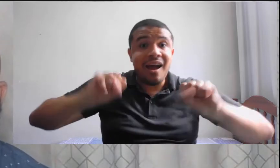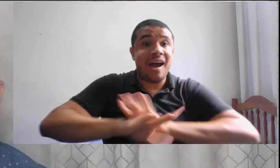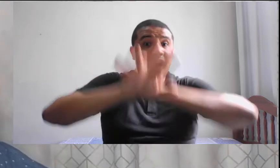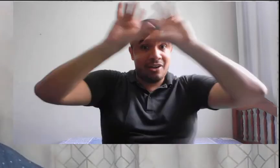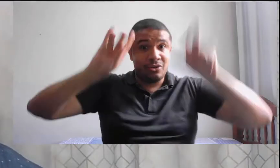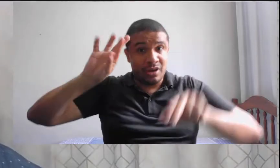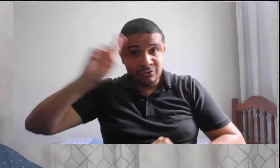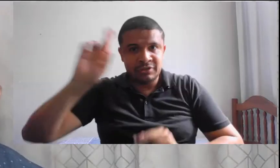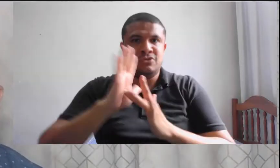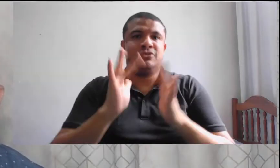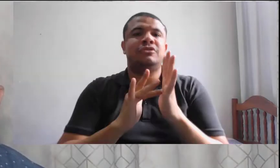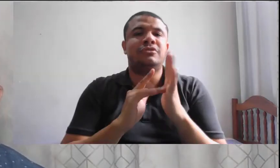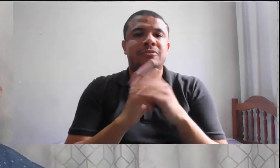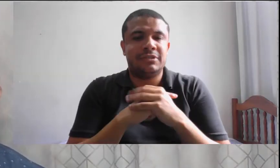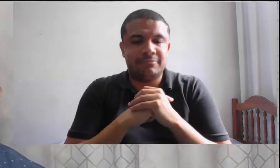dele.